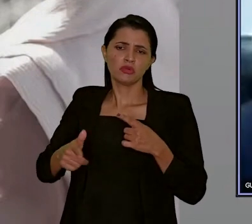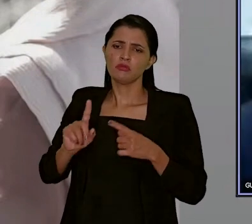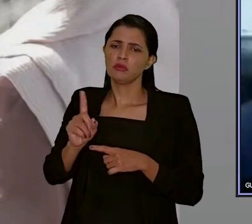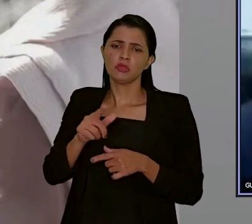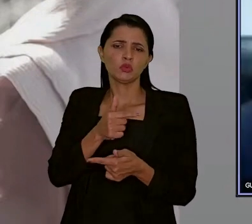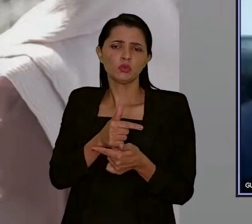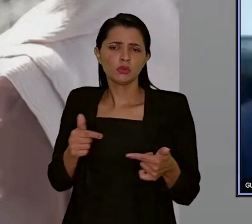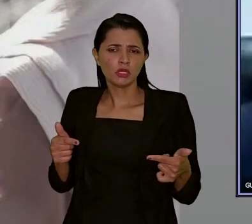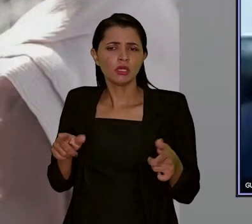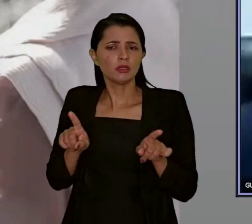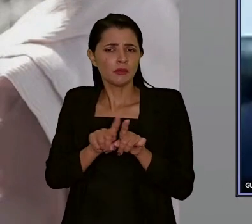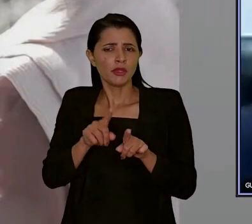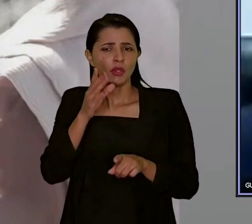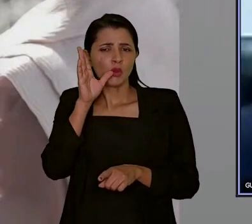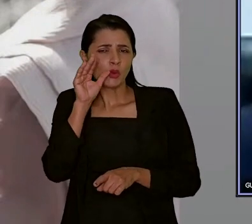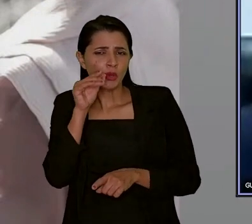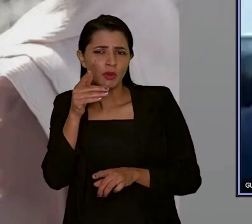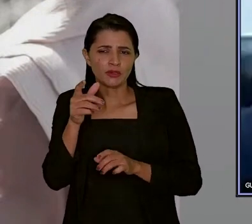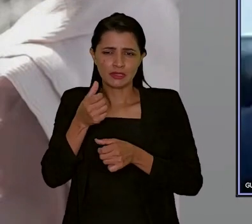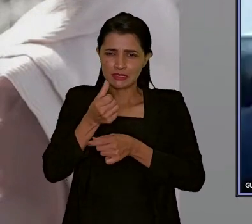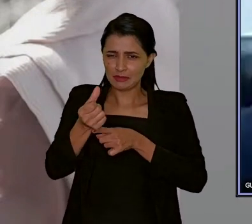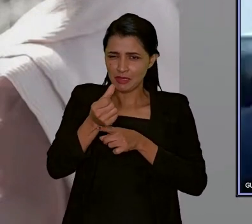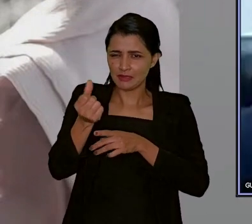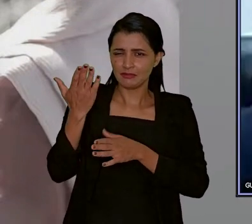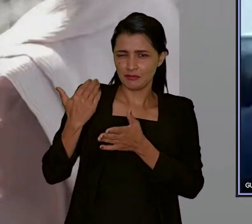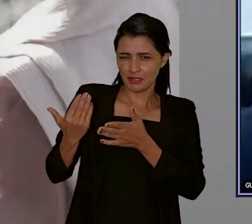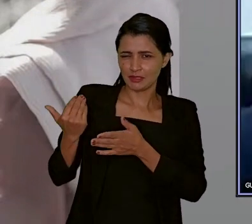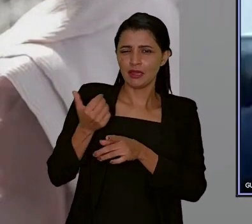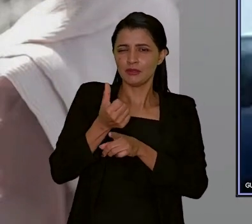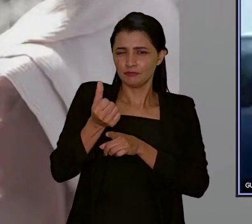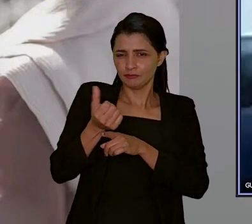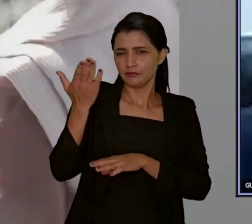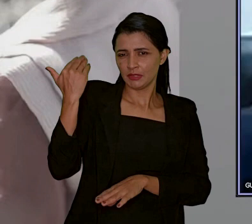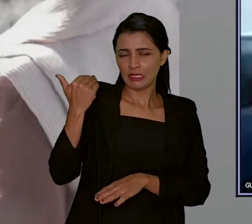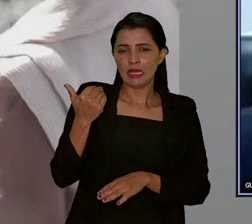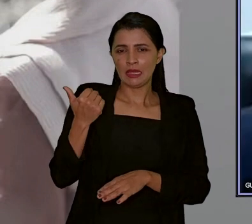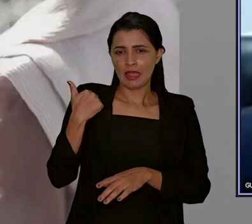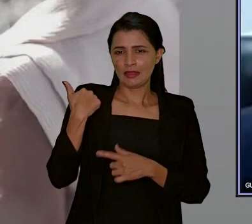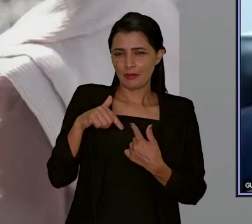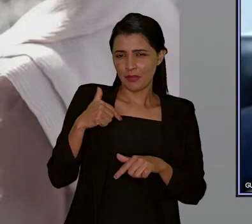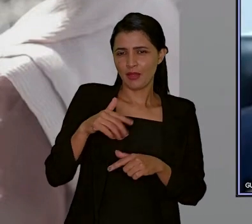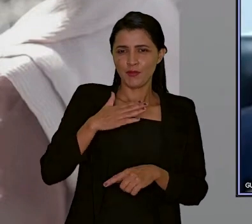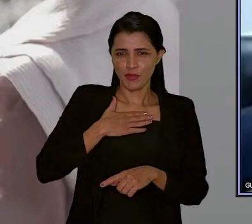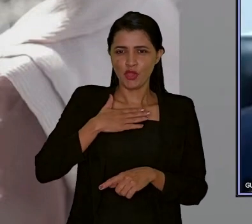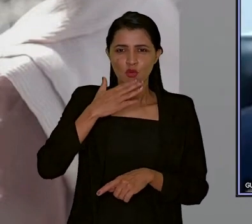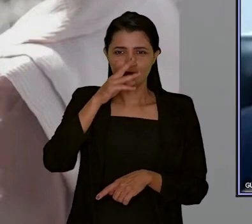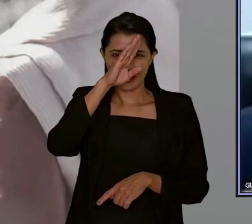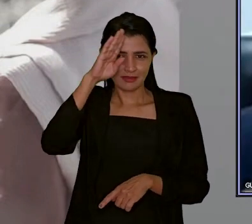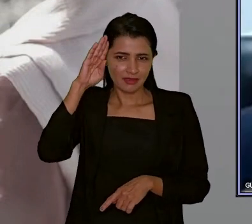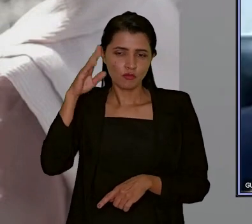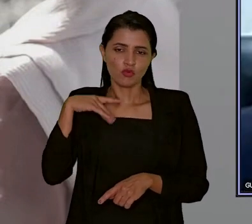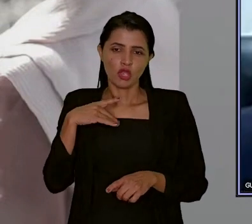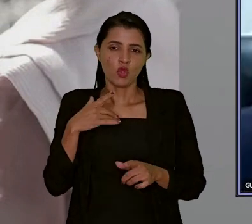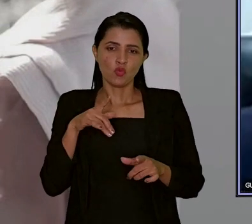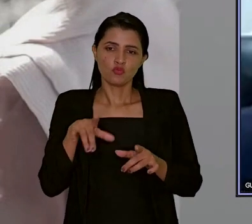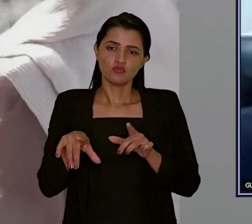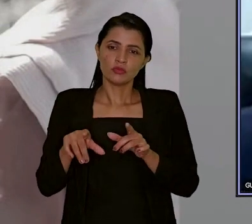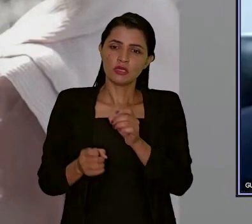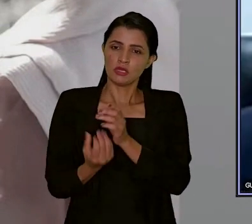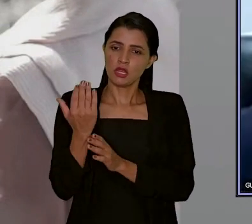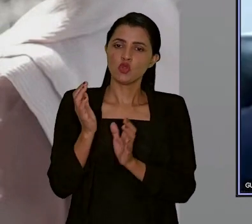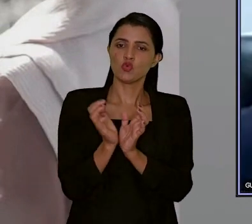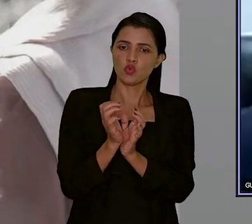até, curiosamente, no semestre passado, né, por força até da minha atividade acadêmica, eu formei um grupo de estudos